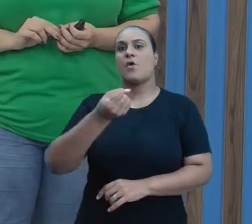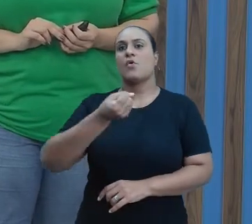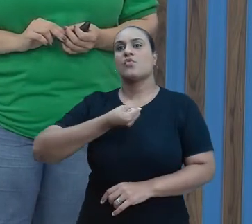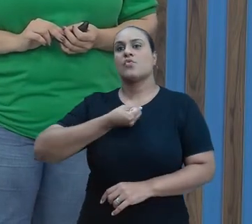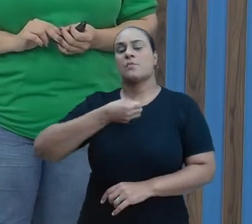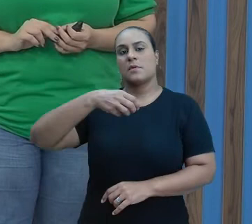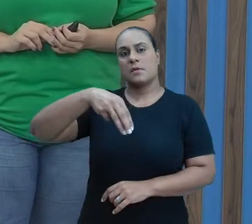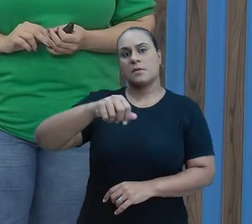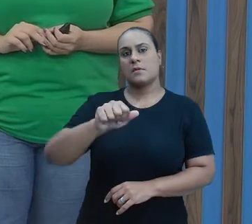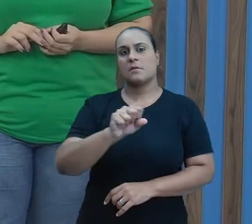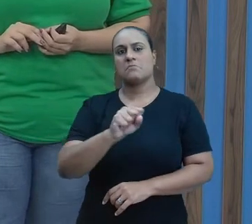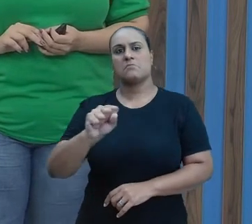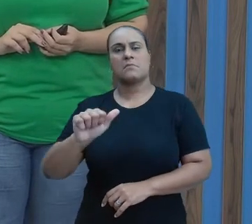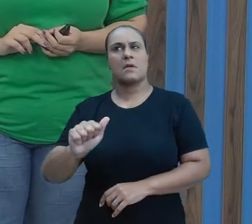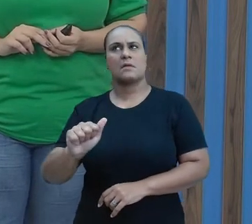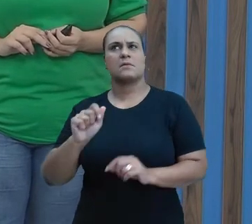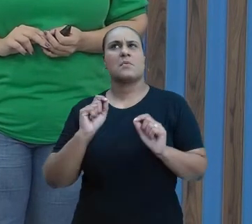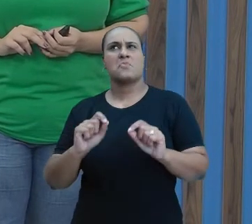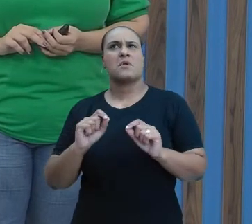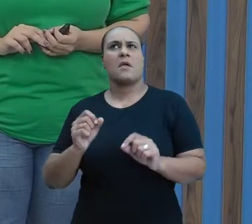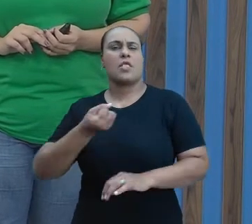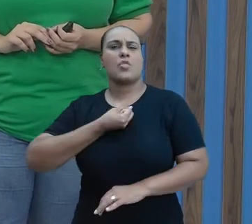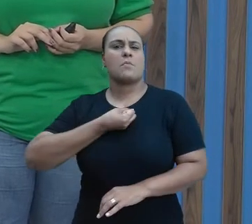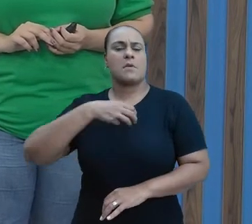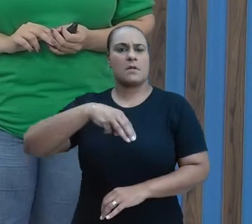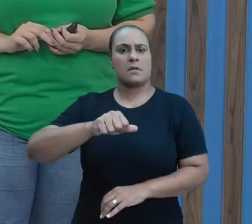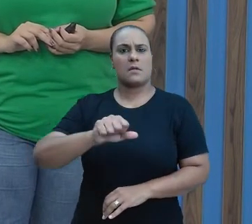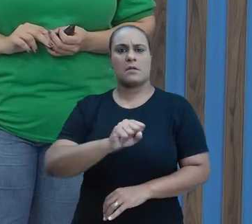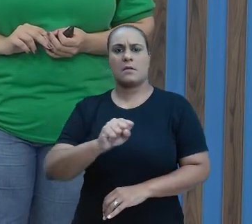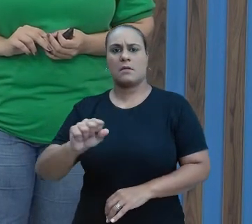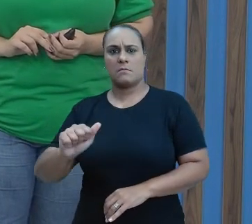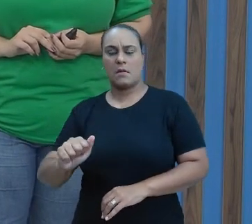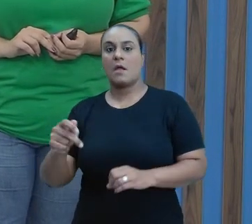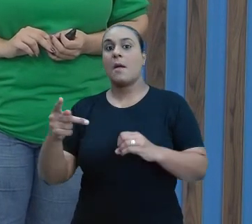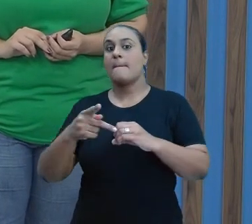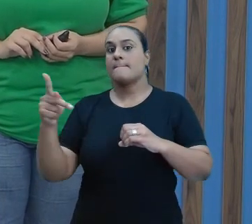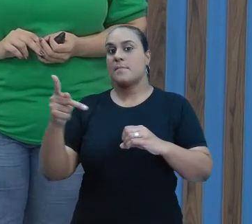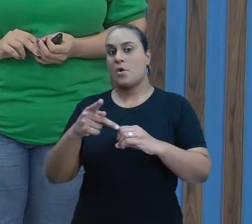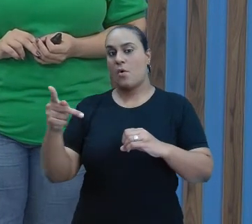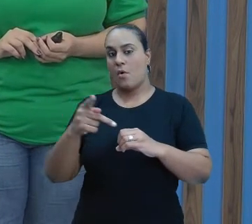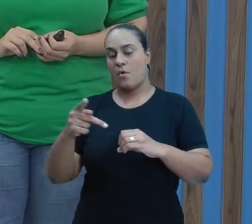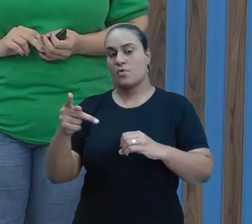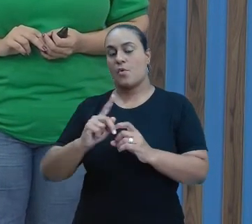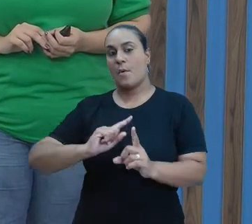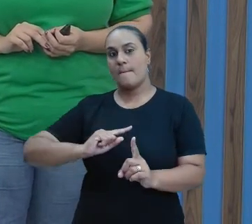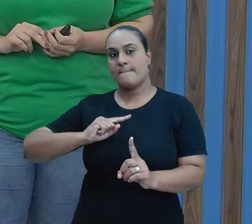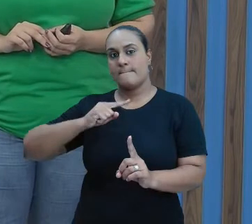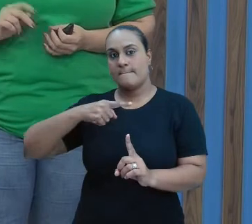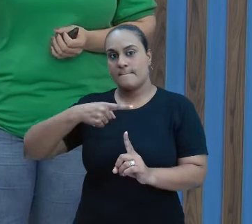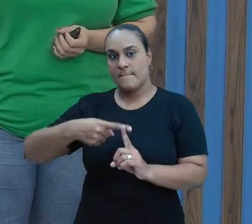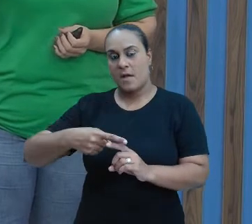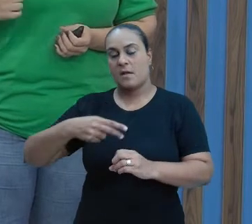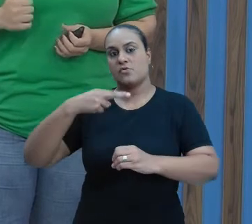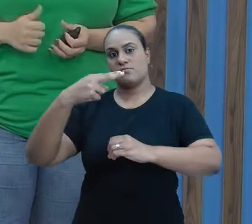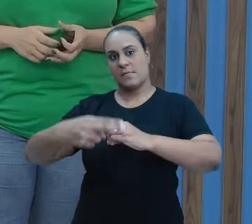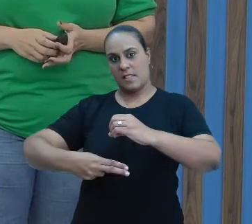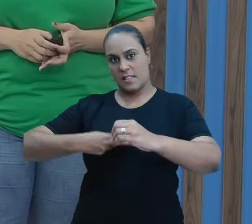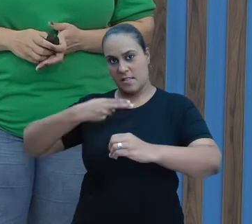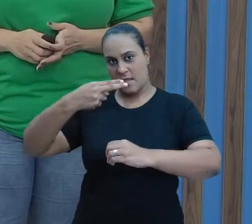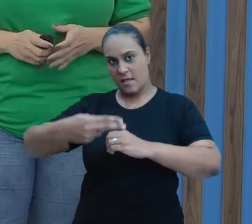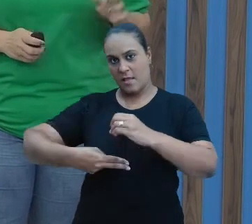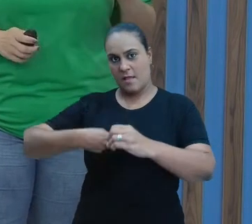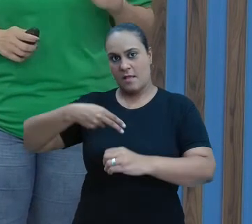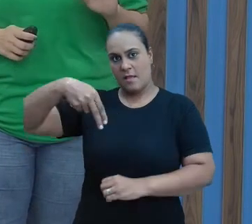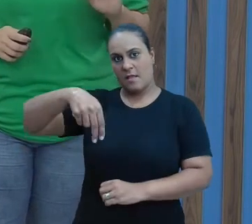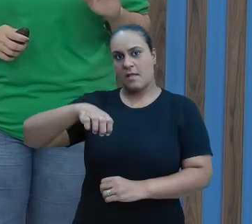de massa, o que é isso, hein? Número de massa, prótons mais nêutrons. Lembra? Pois é,